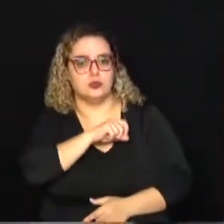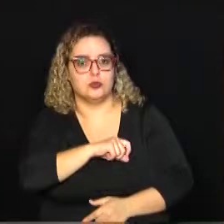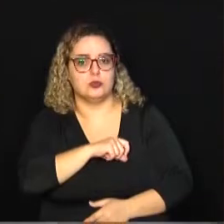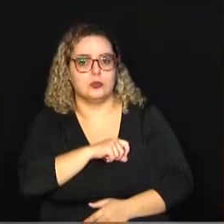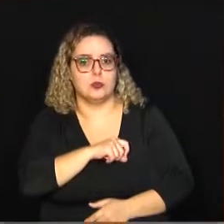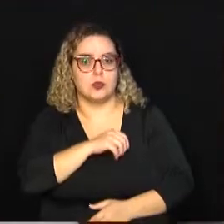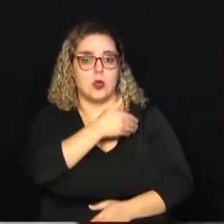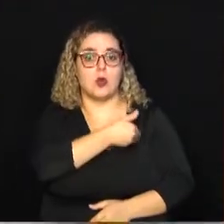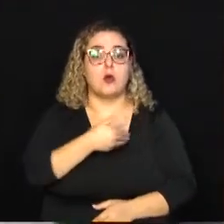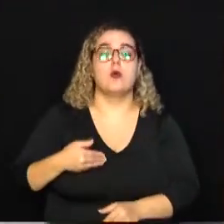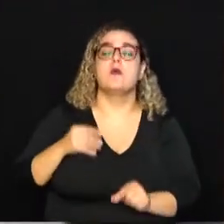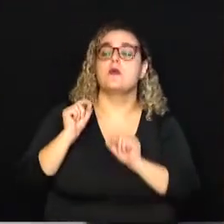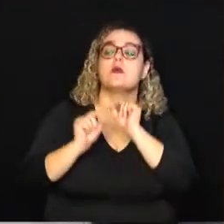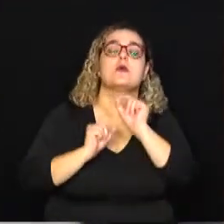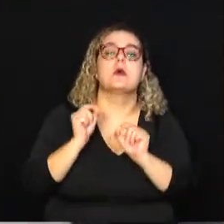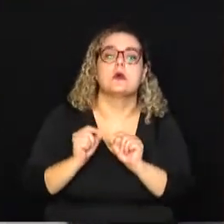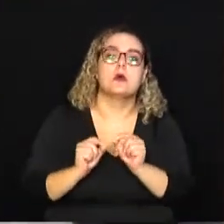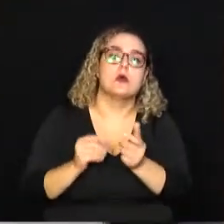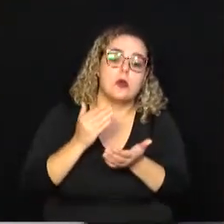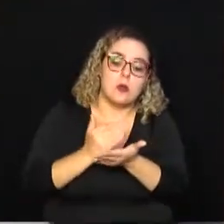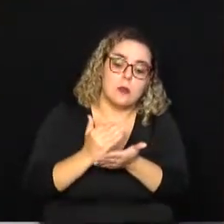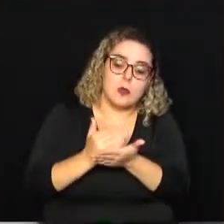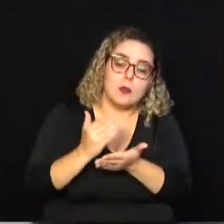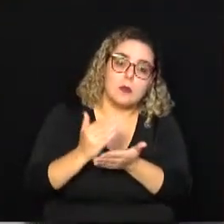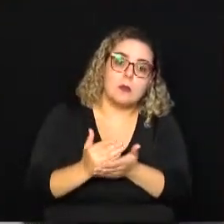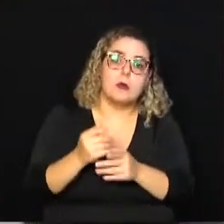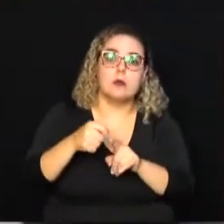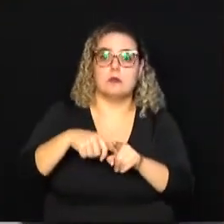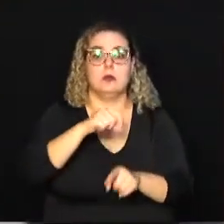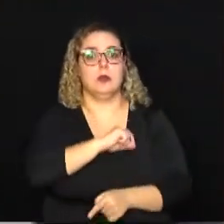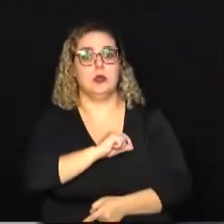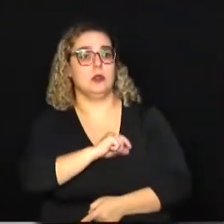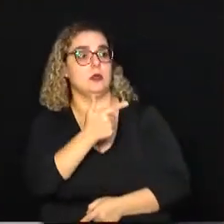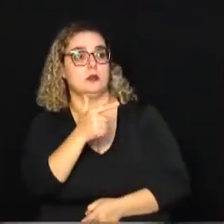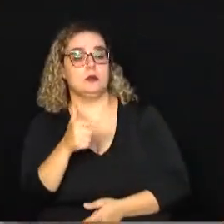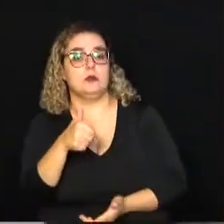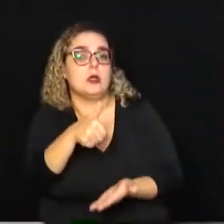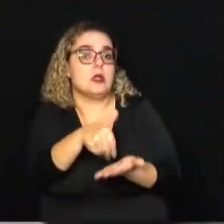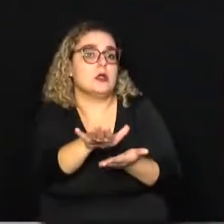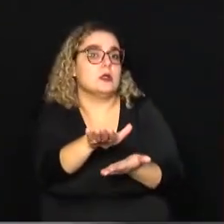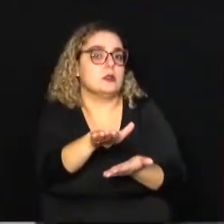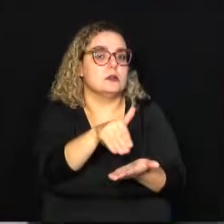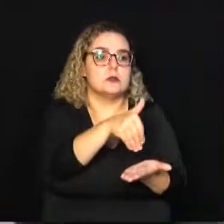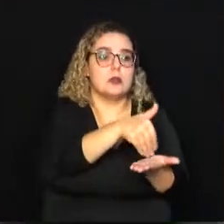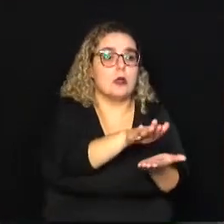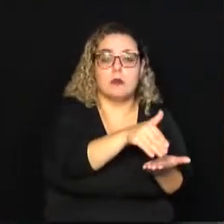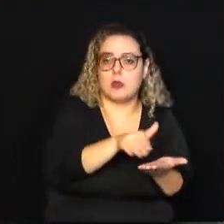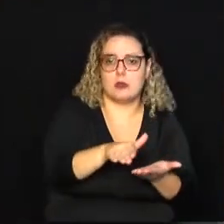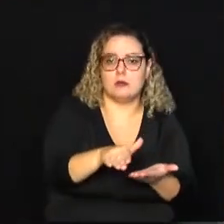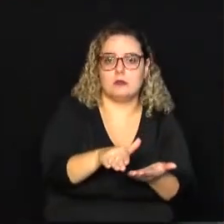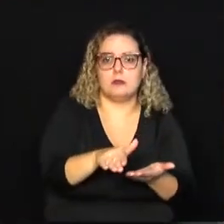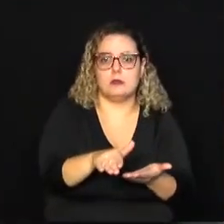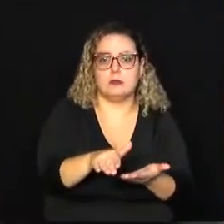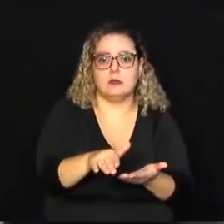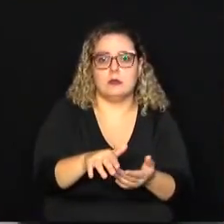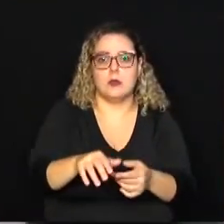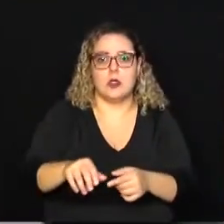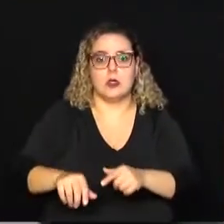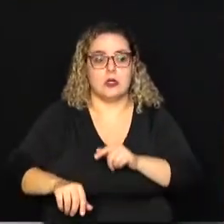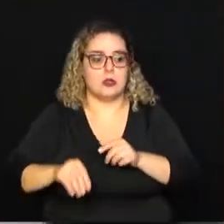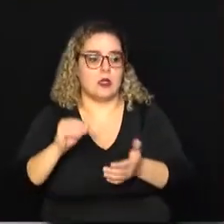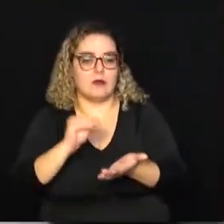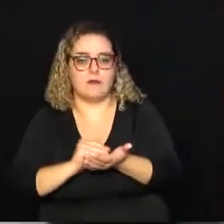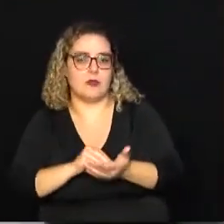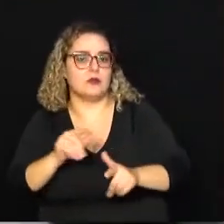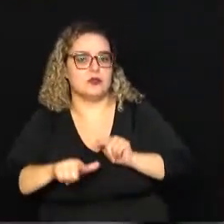governos financiaram o salário dos trabalhadores para que não houvesse demissão. Isso garante, por exemplo, não só que o desemprego não salta lá para cima, mas que